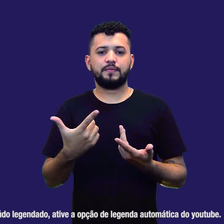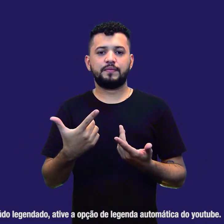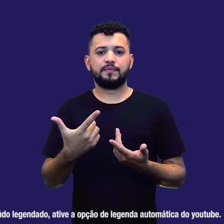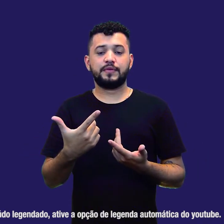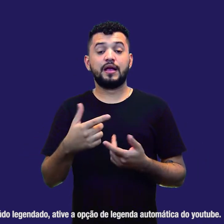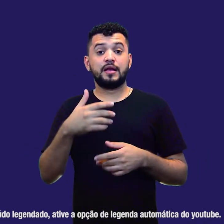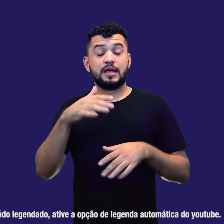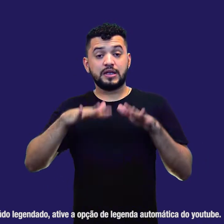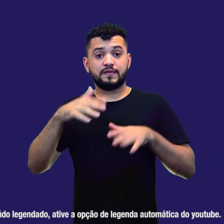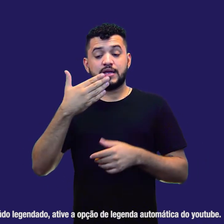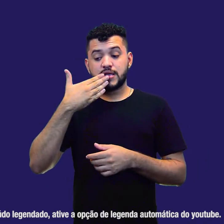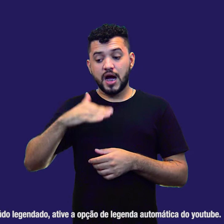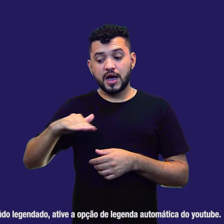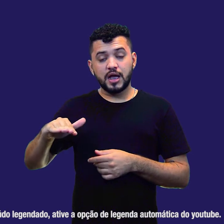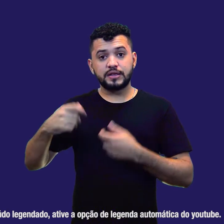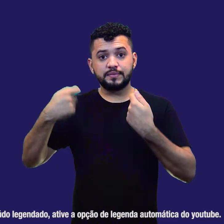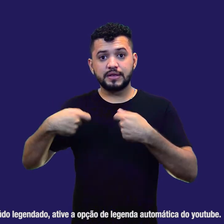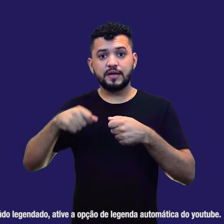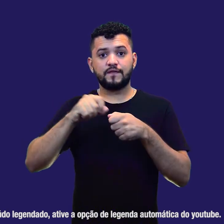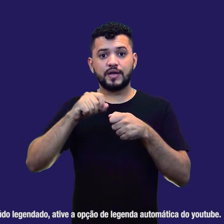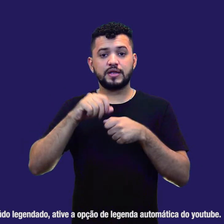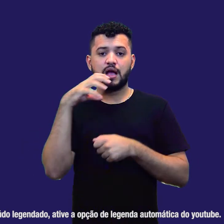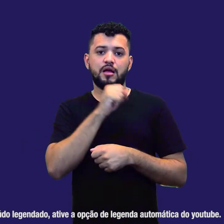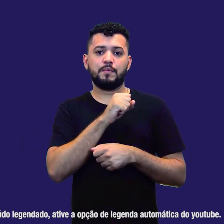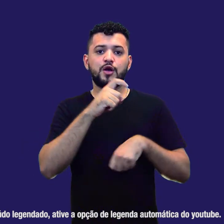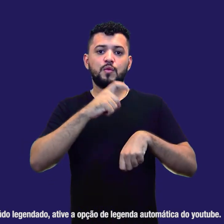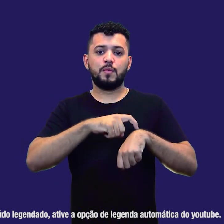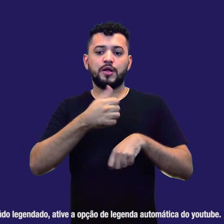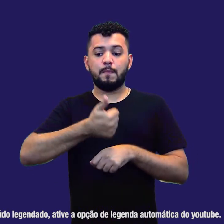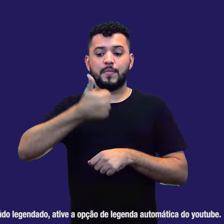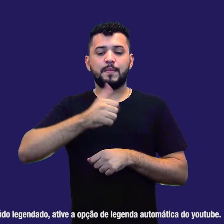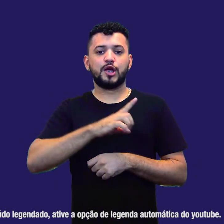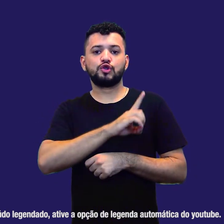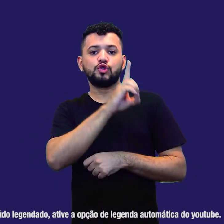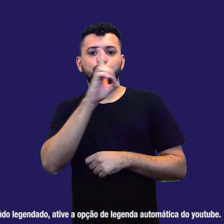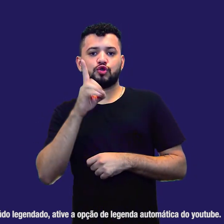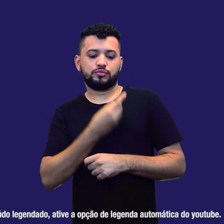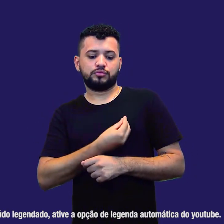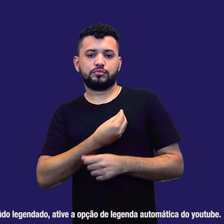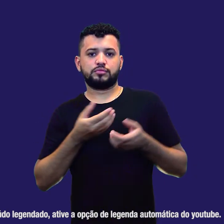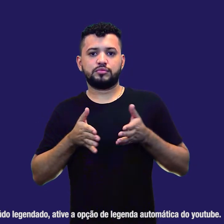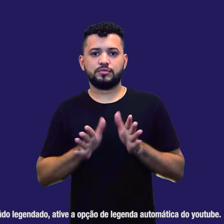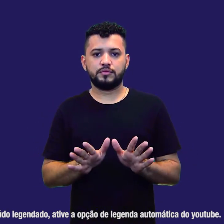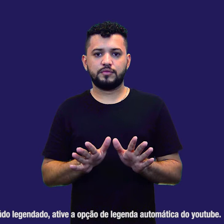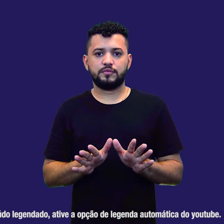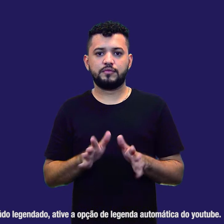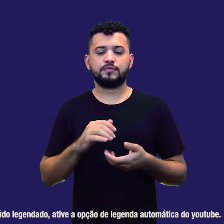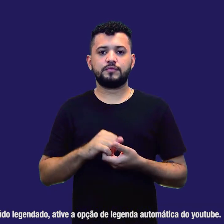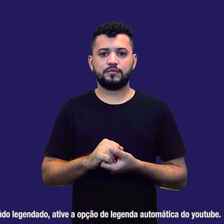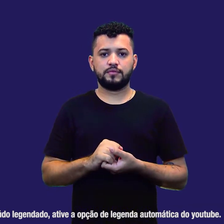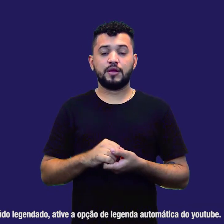criança precisa fazer logo no primeiro dia de vida, e como ela só vai descobrir